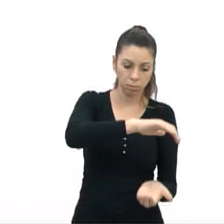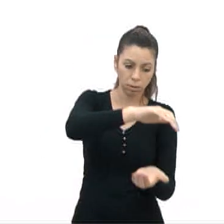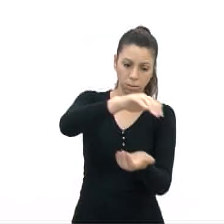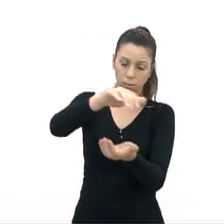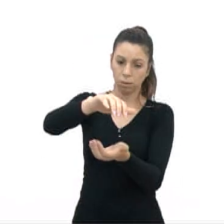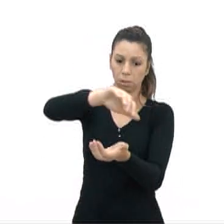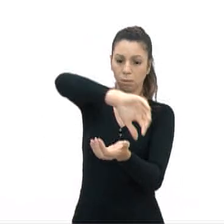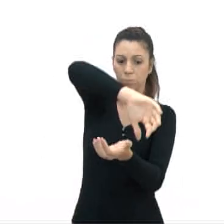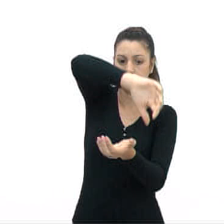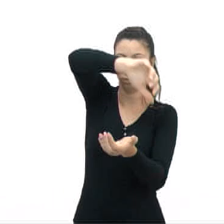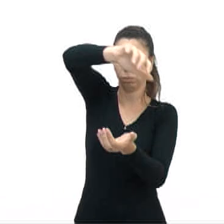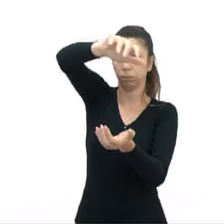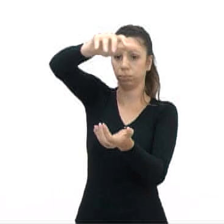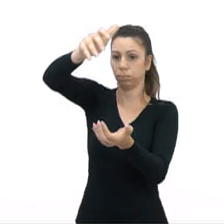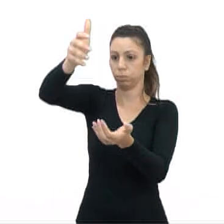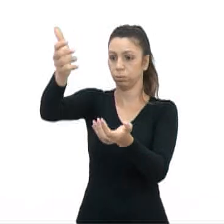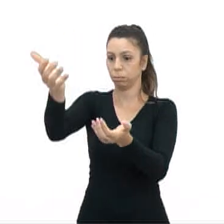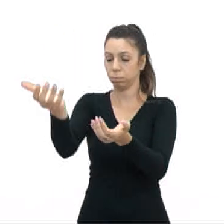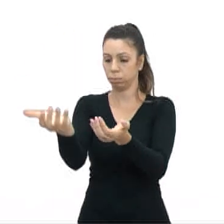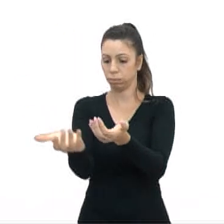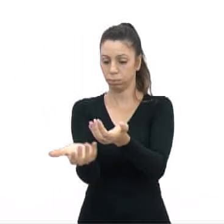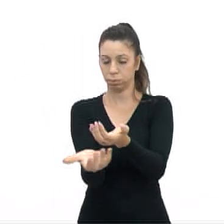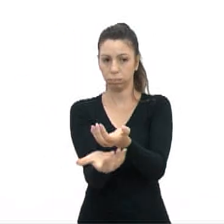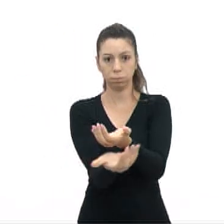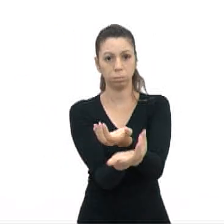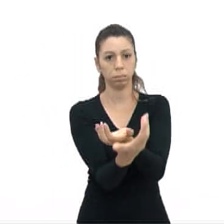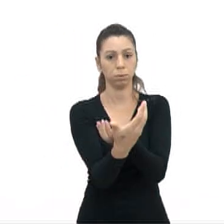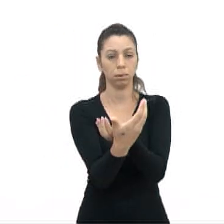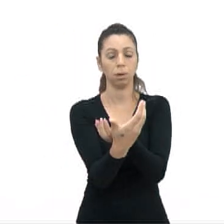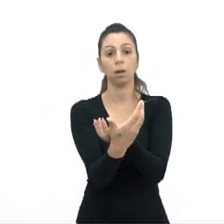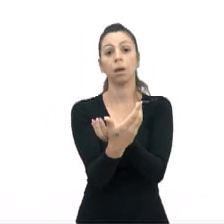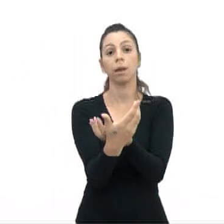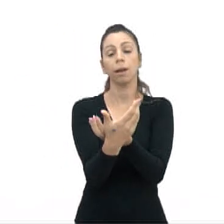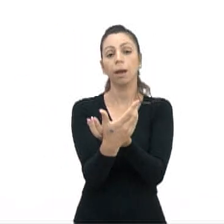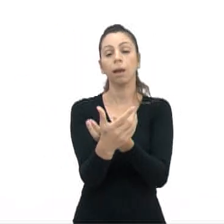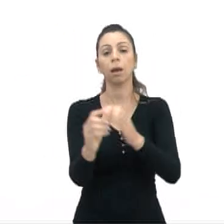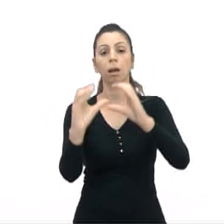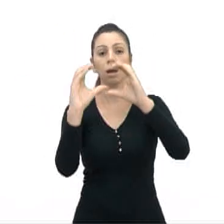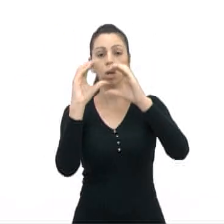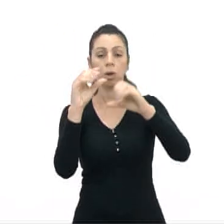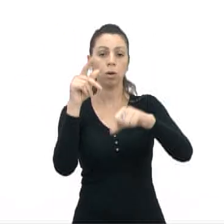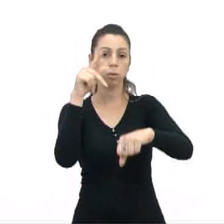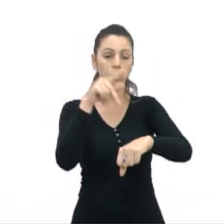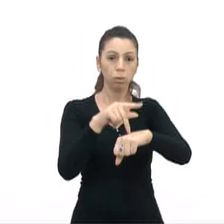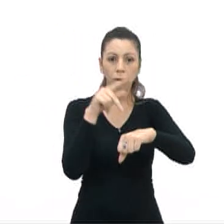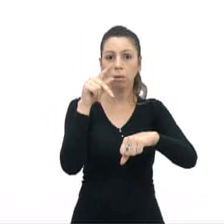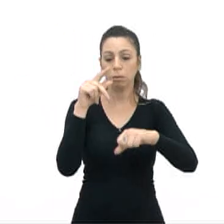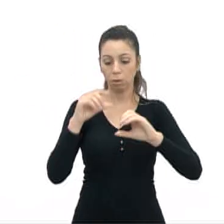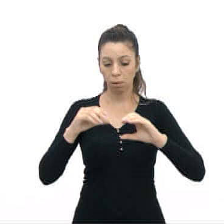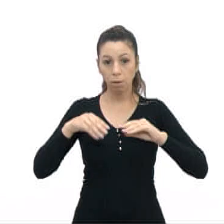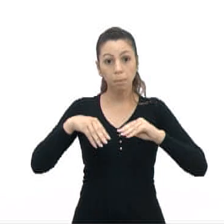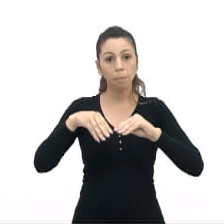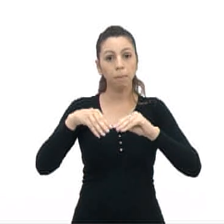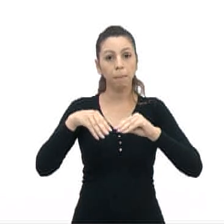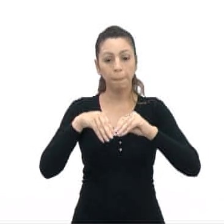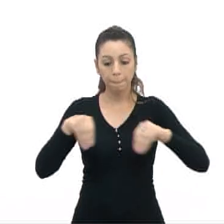terrestre, sendo a camada rochosa, sólida, com minerais,